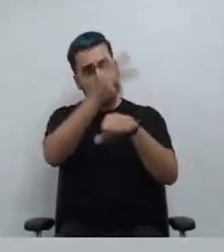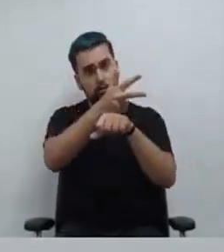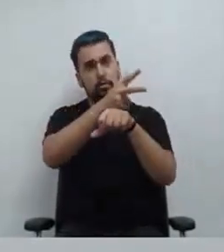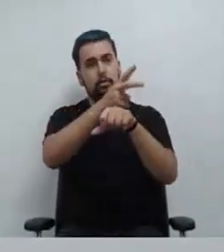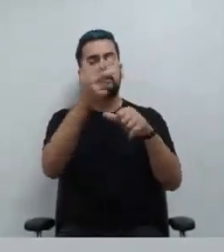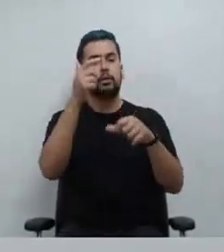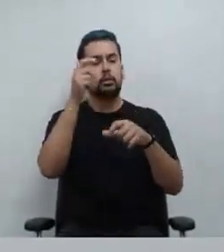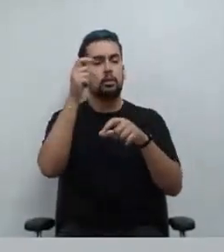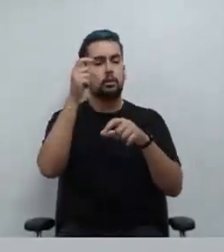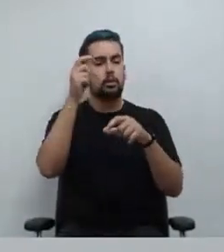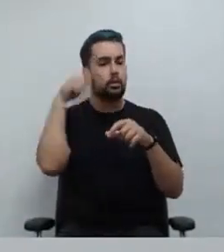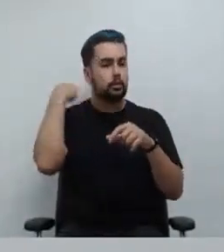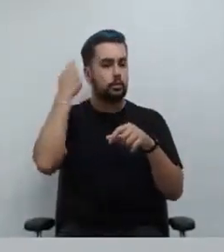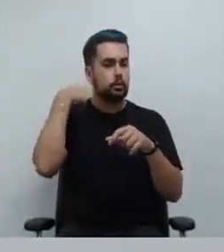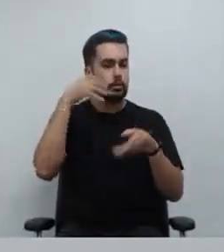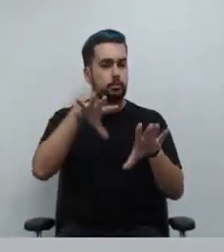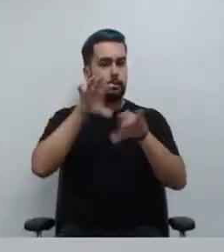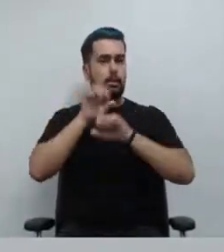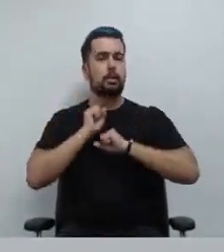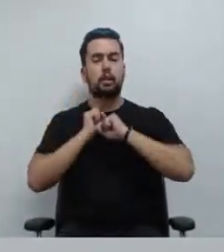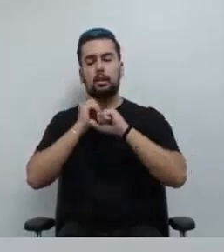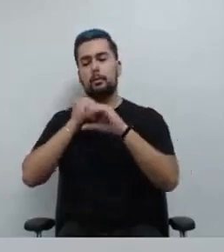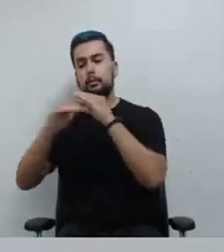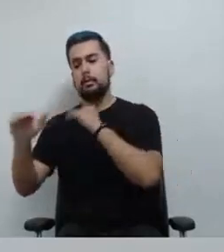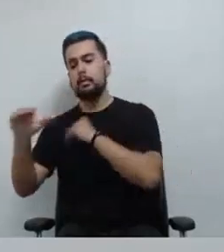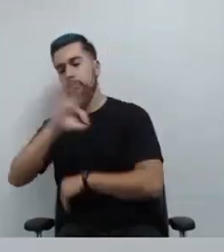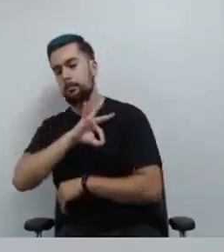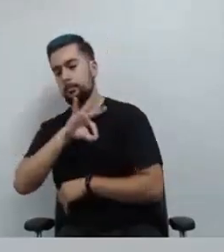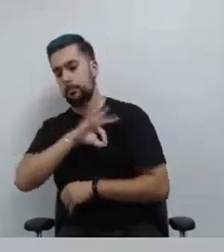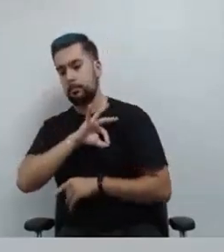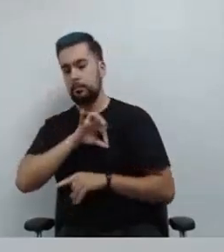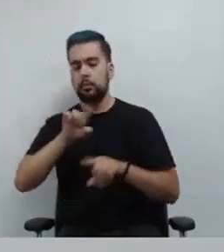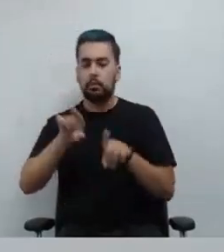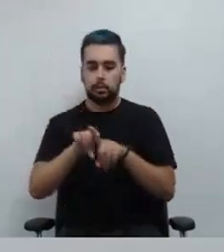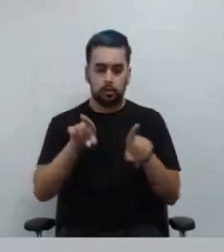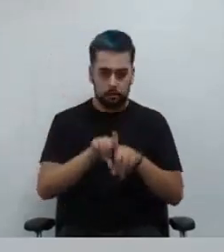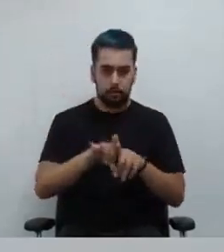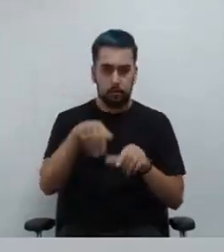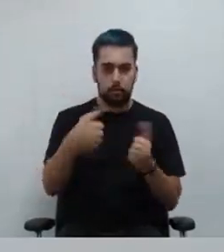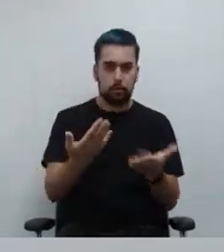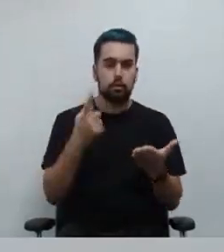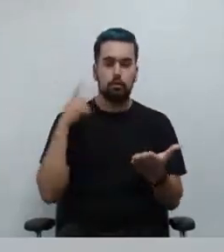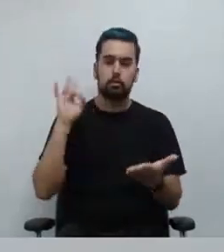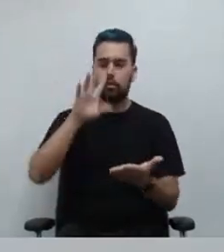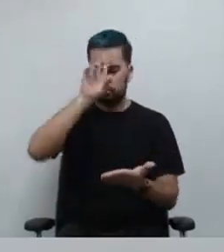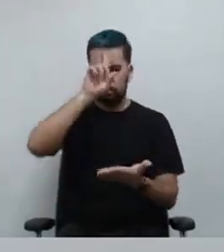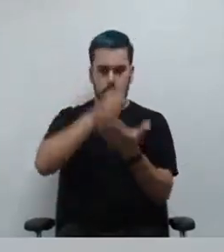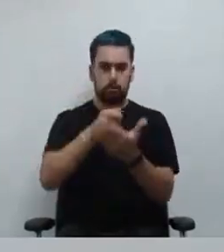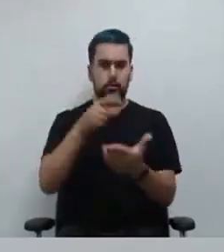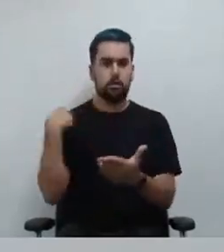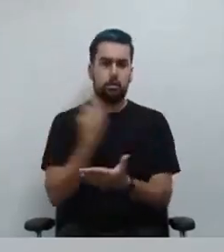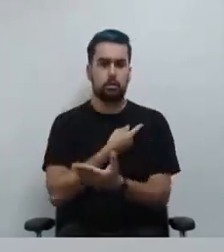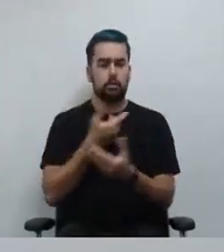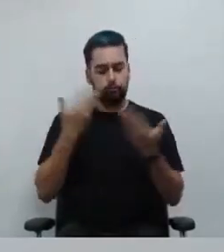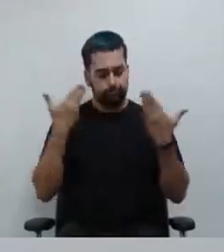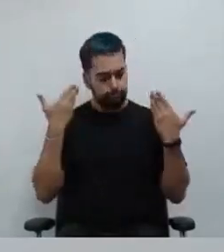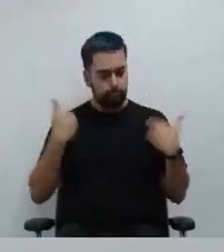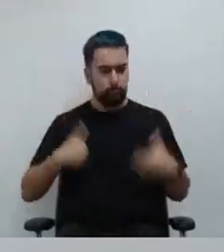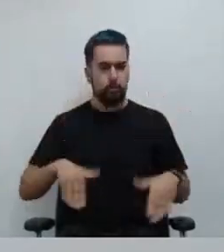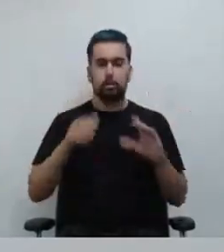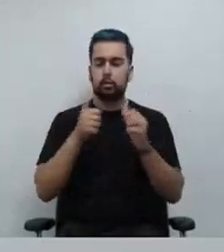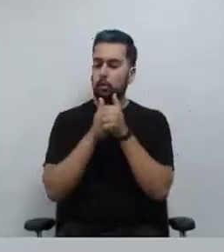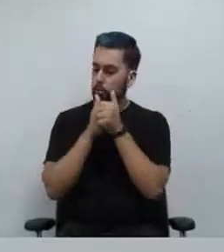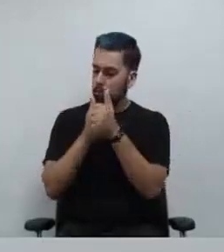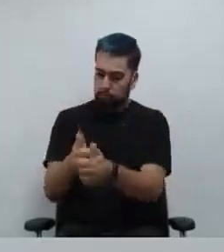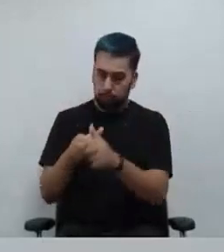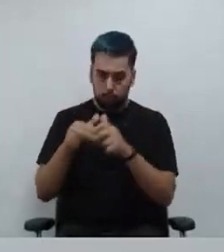para investigação do caso. Então, só para reforçar, né, que estamos todos nós aqui acompanhando o